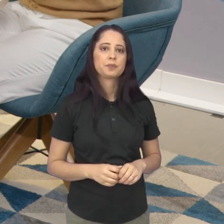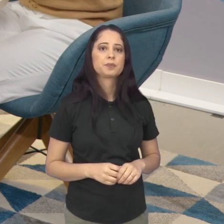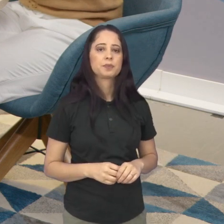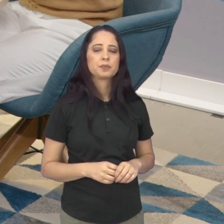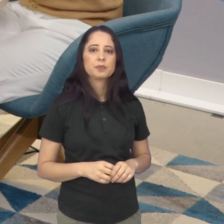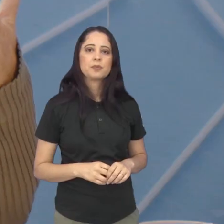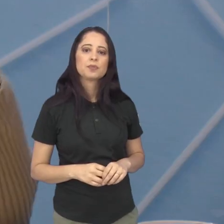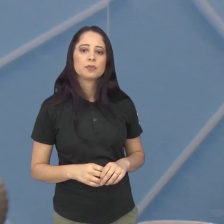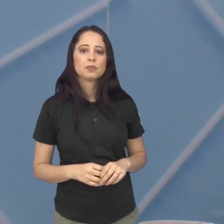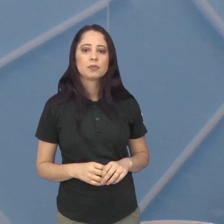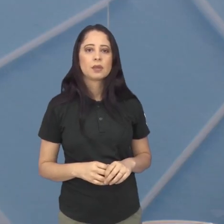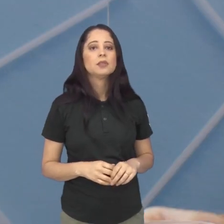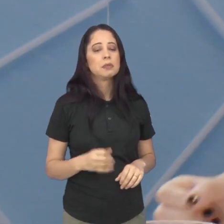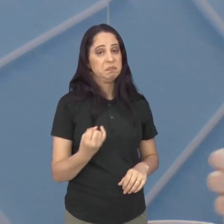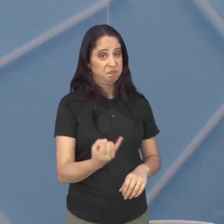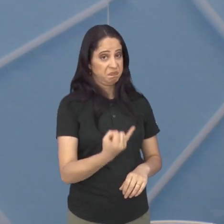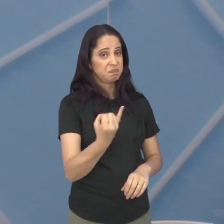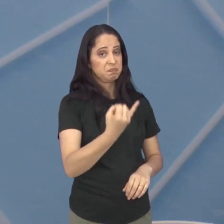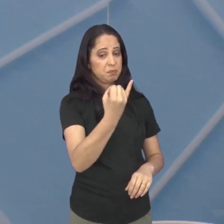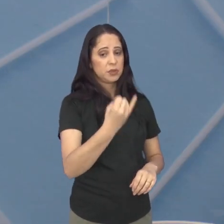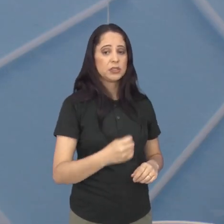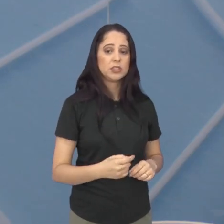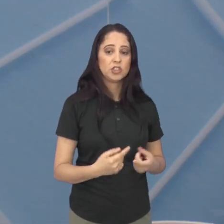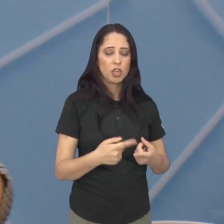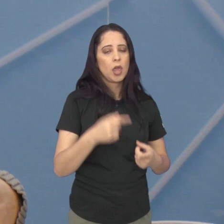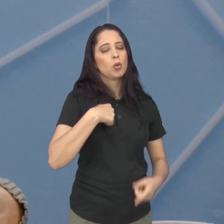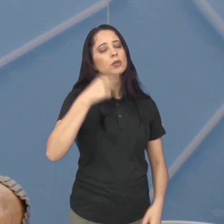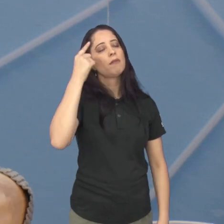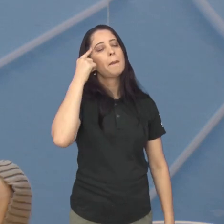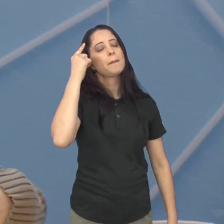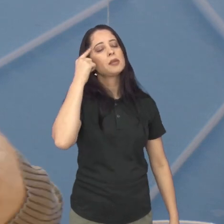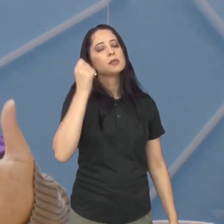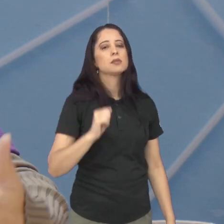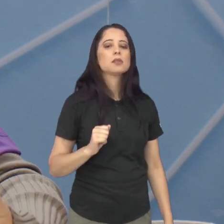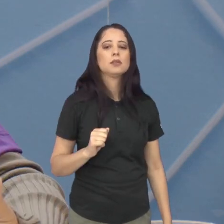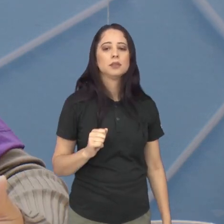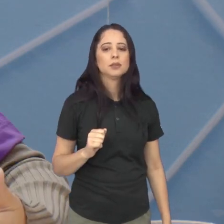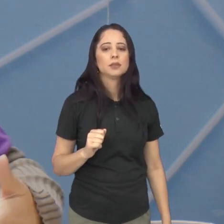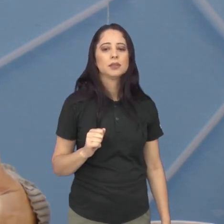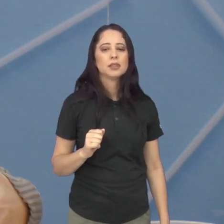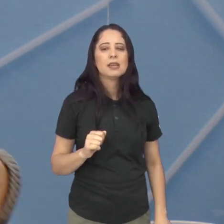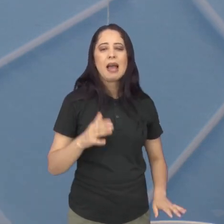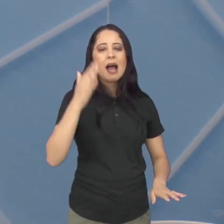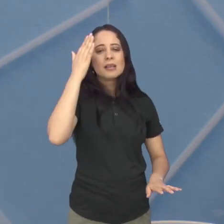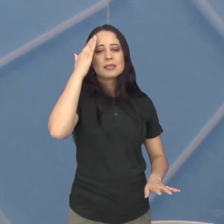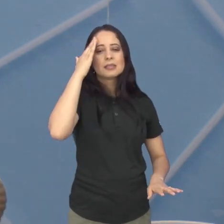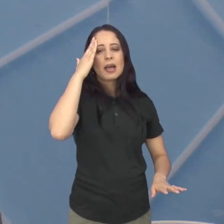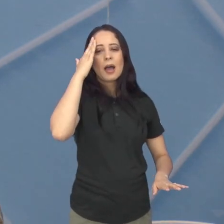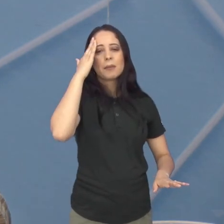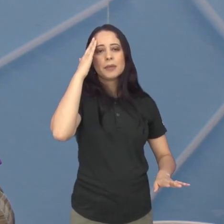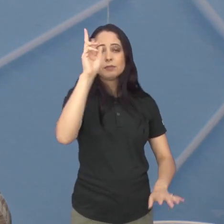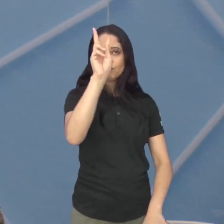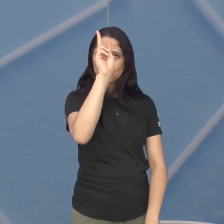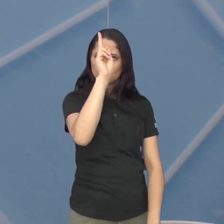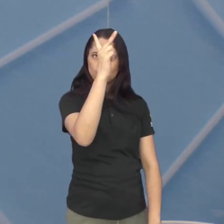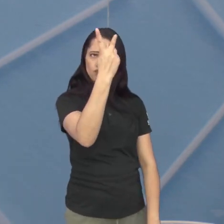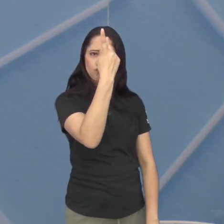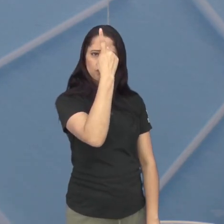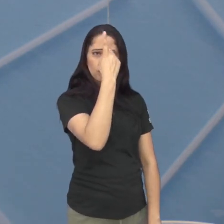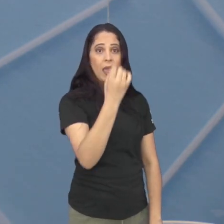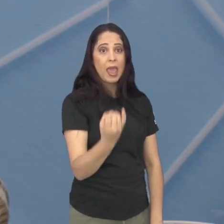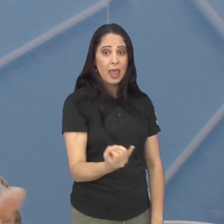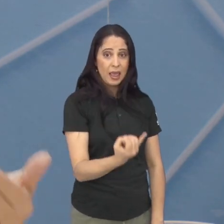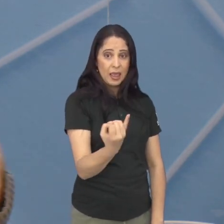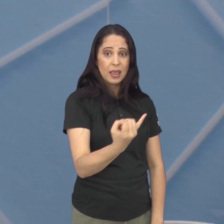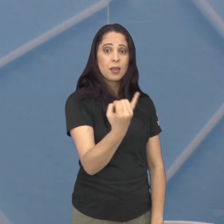isso que você falou, né? Eu até estava ouvindo a Camila e pensando assim, que esse jeito de olhar a vida, né? Essa mudança de perspectiva é importante